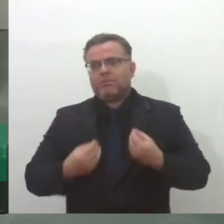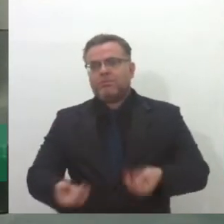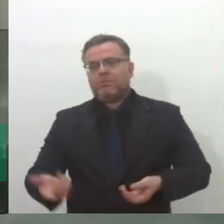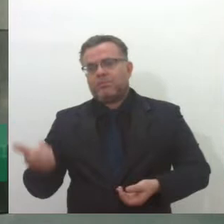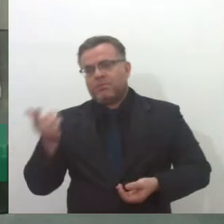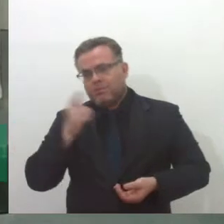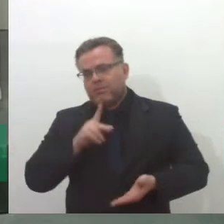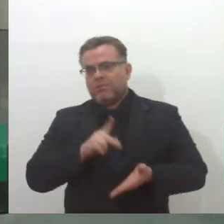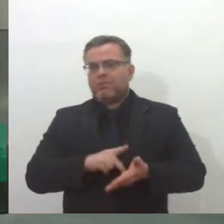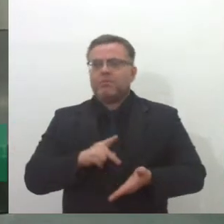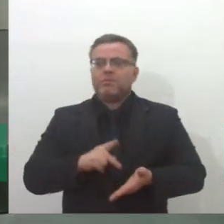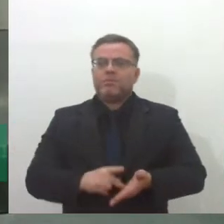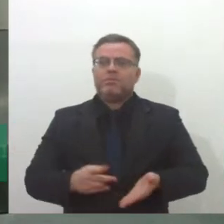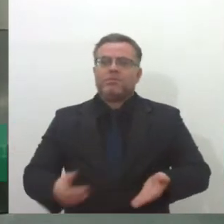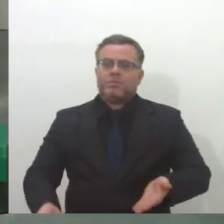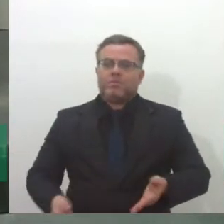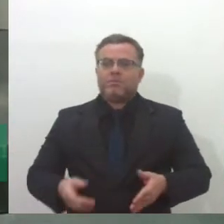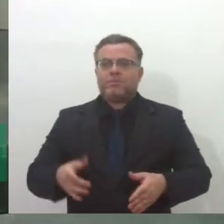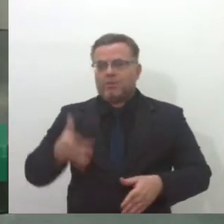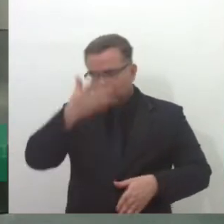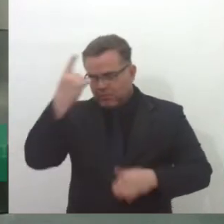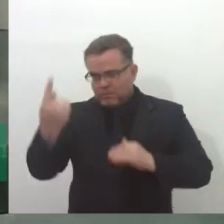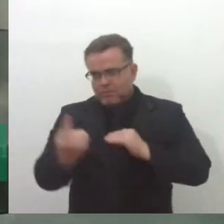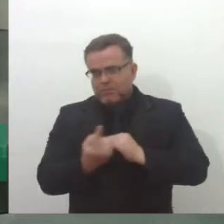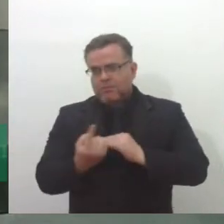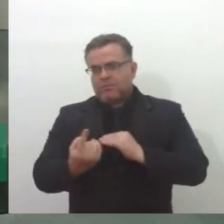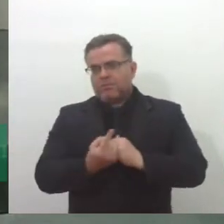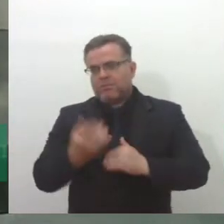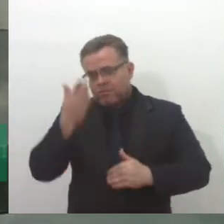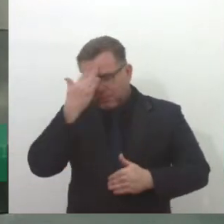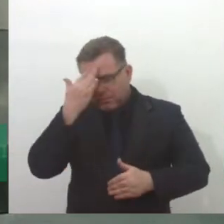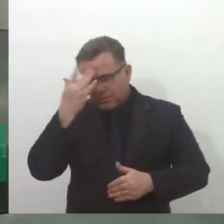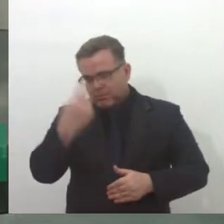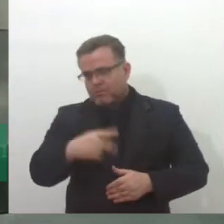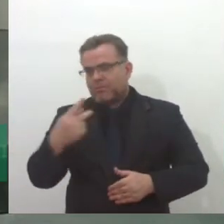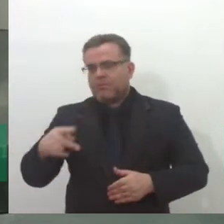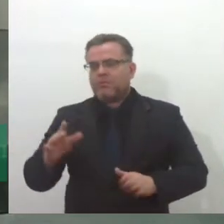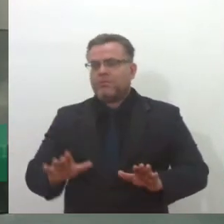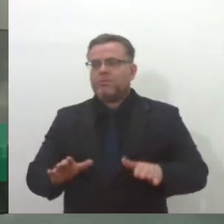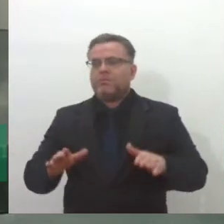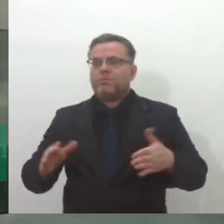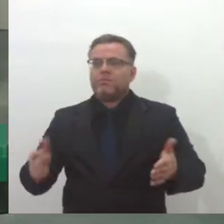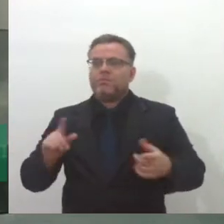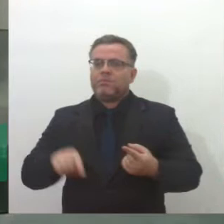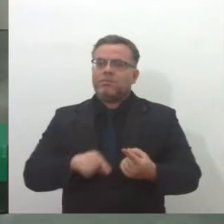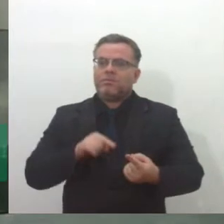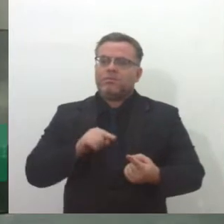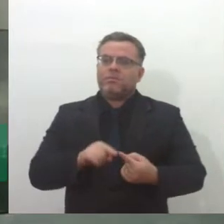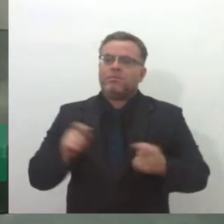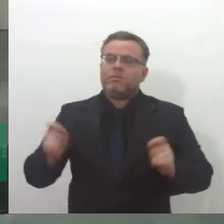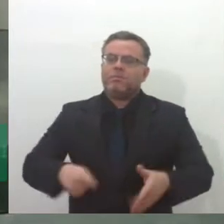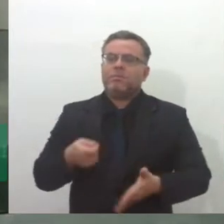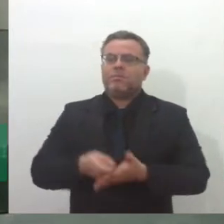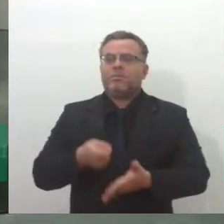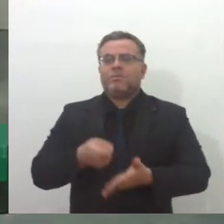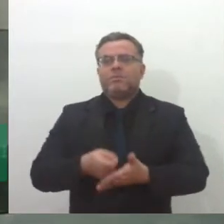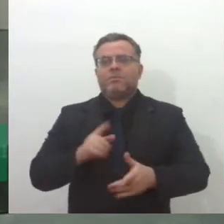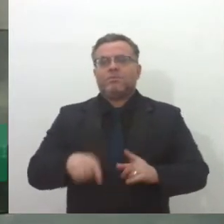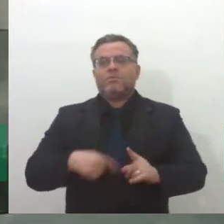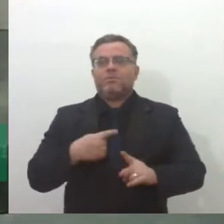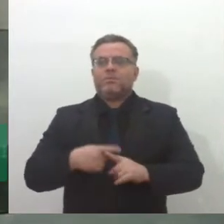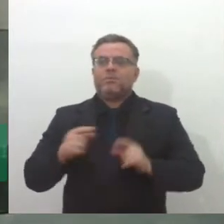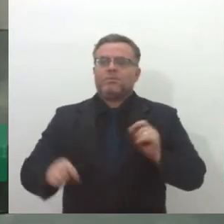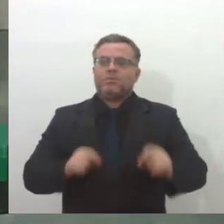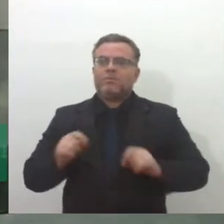o consumidor entendesse na conta dele qual é essa parte que foi cobrada mais. Vamos considerar aí um